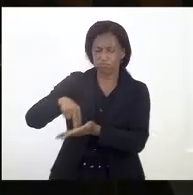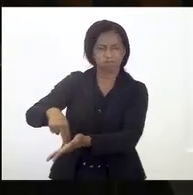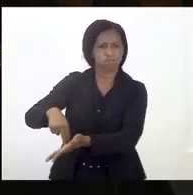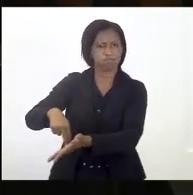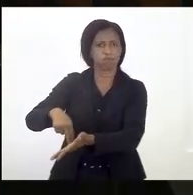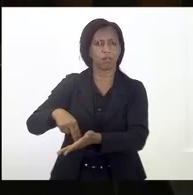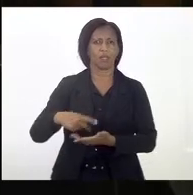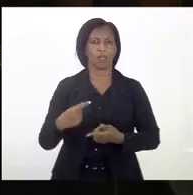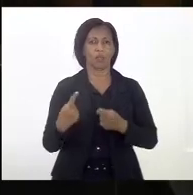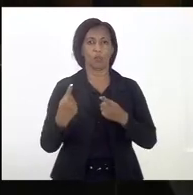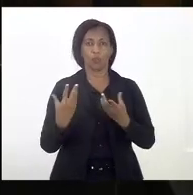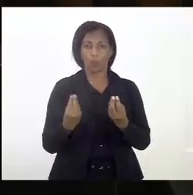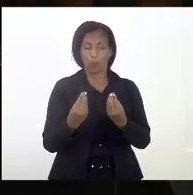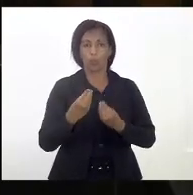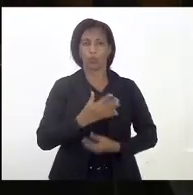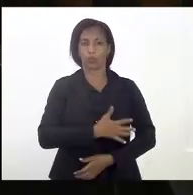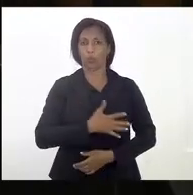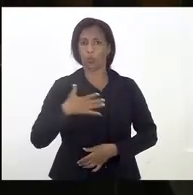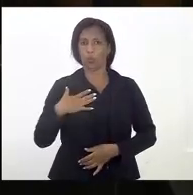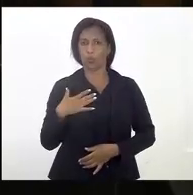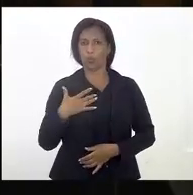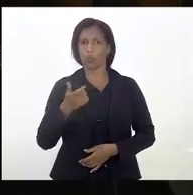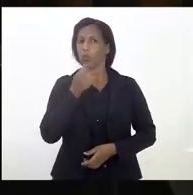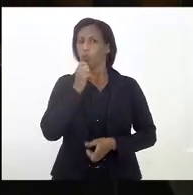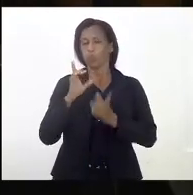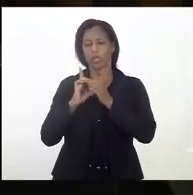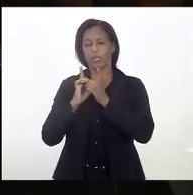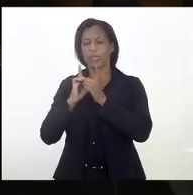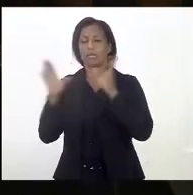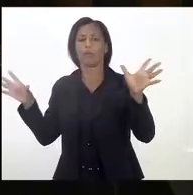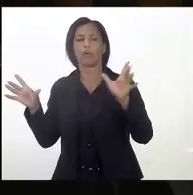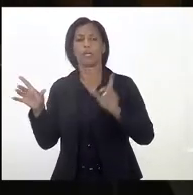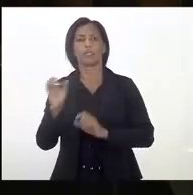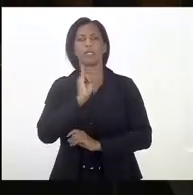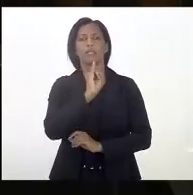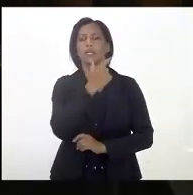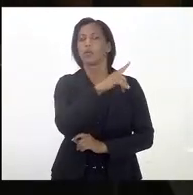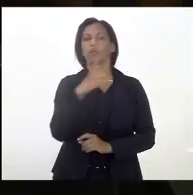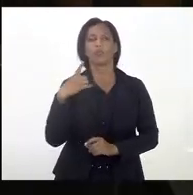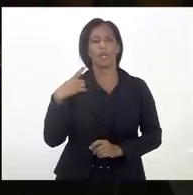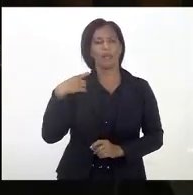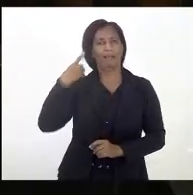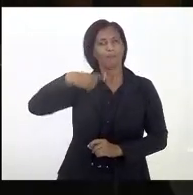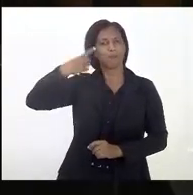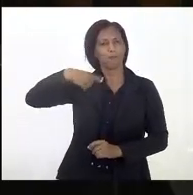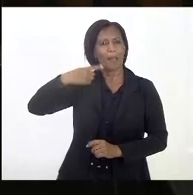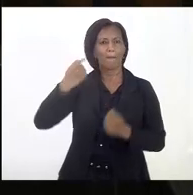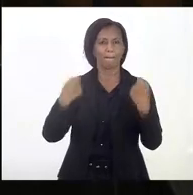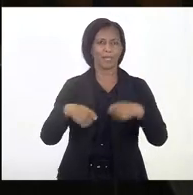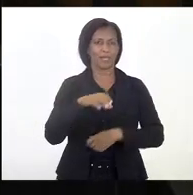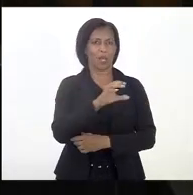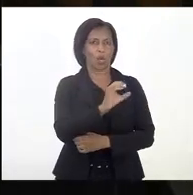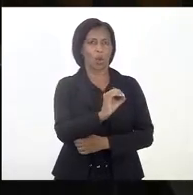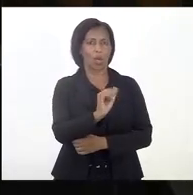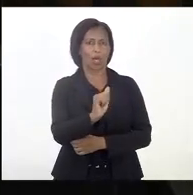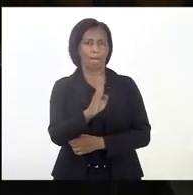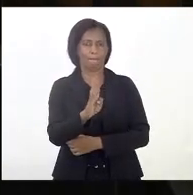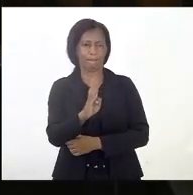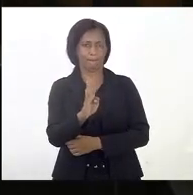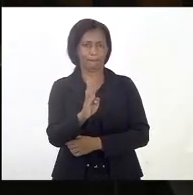com muito orgulho que não há democracia sem advocacia e não advocacia sem a Ordem dos Advogados do Brasil